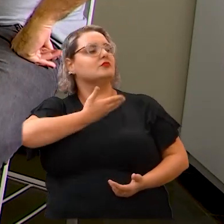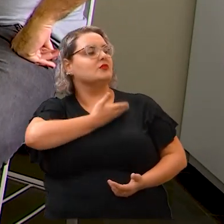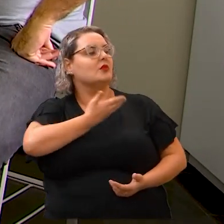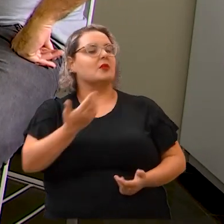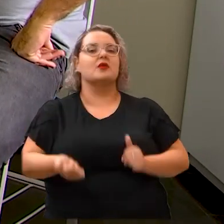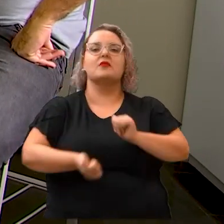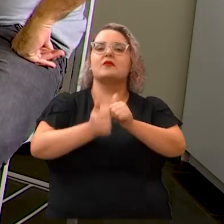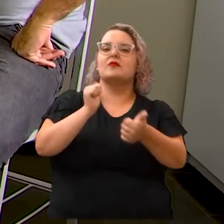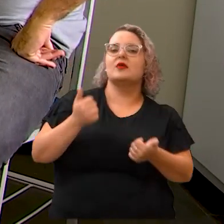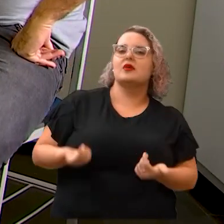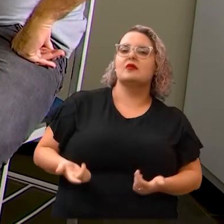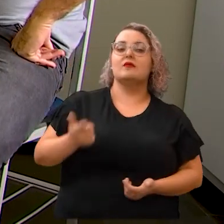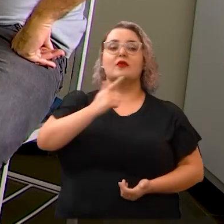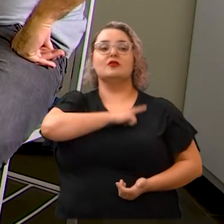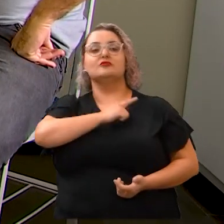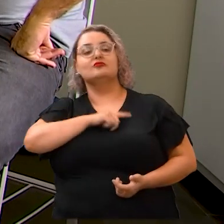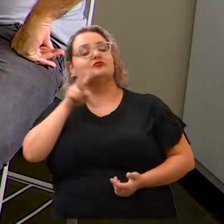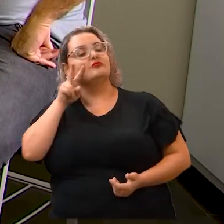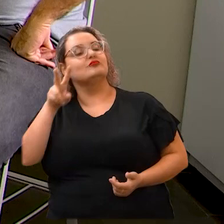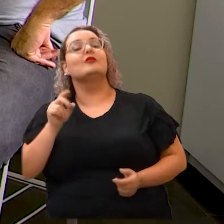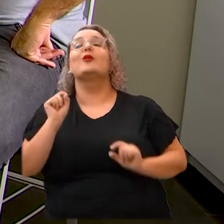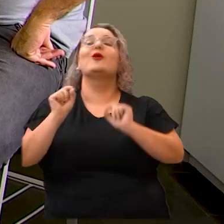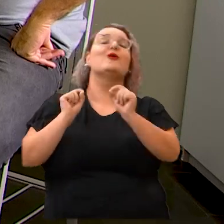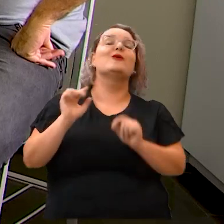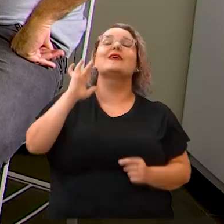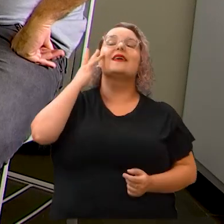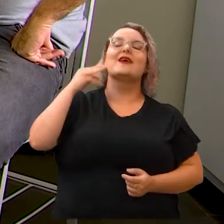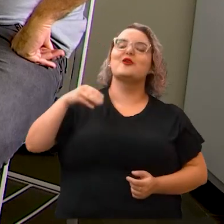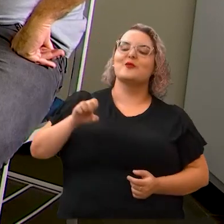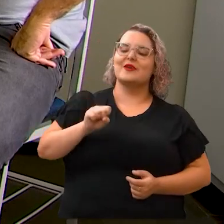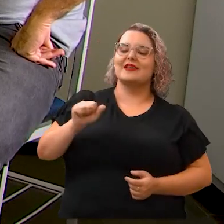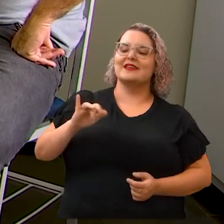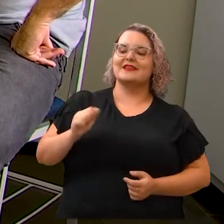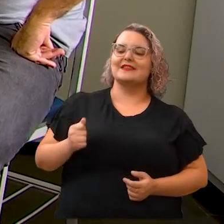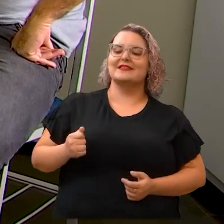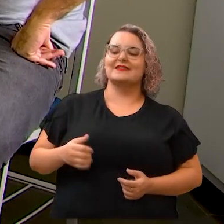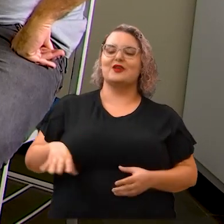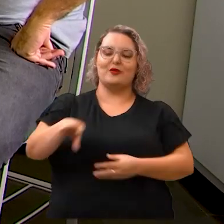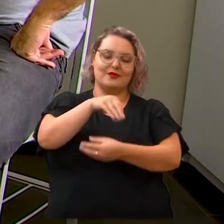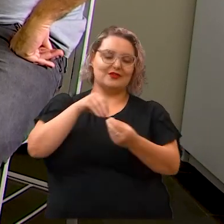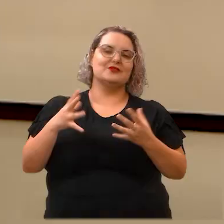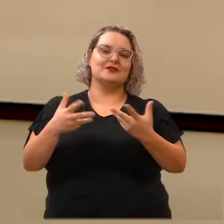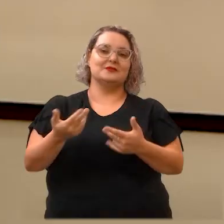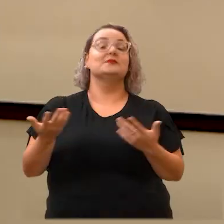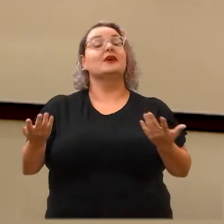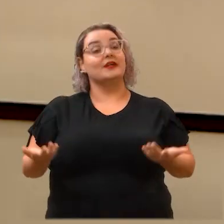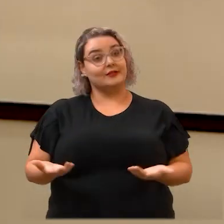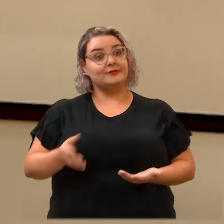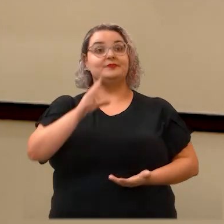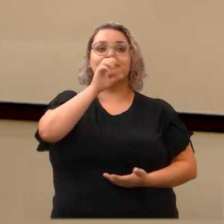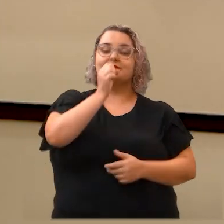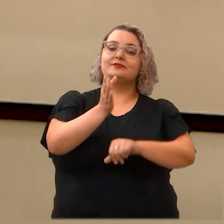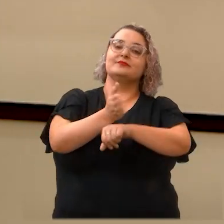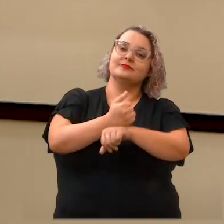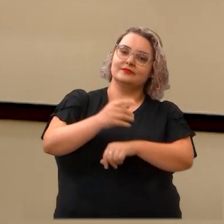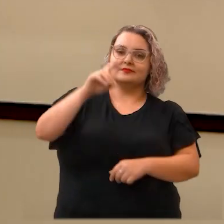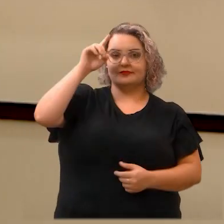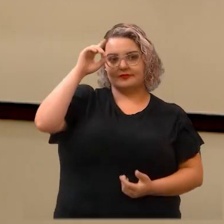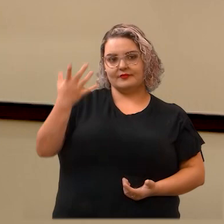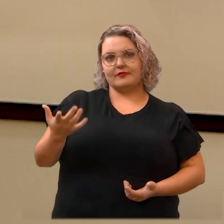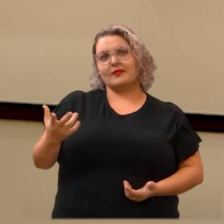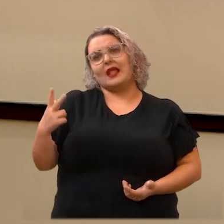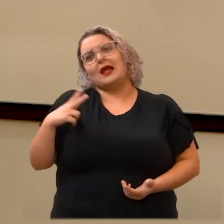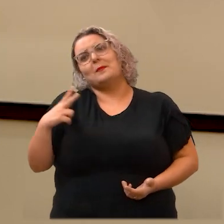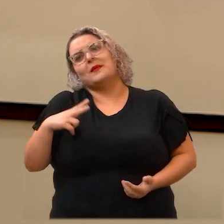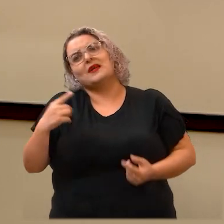vou bater uma bola vou no jogo do Guarani que que você acha o Messias ou estuda tudo essa coisa do sábado o dia anterior